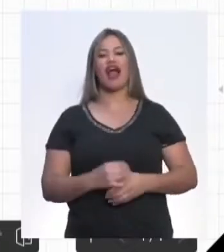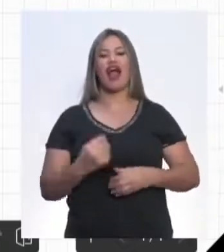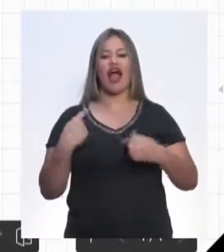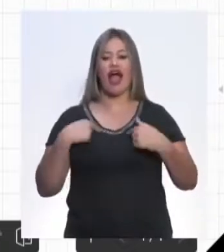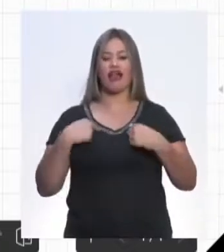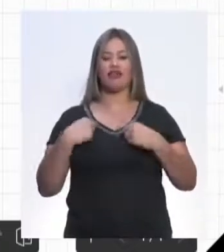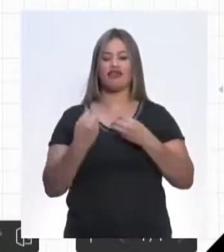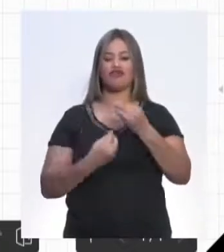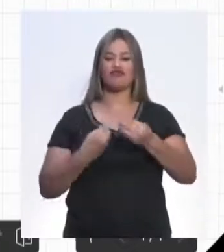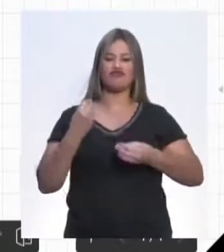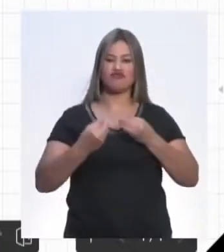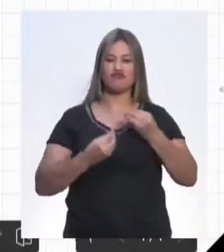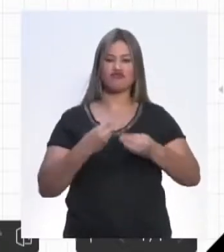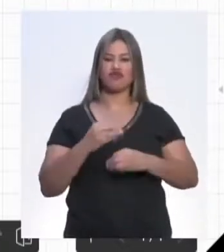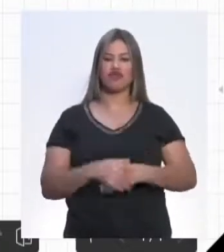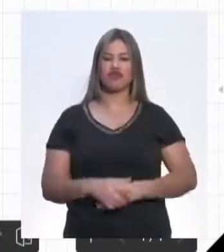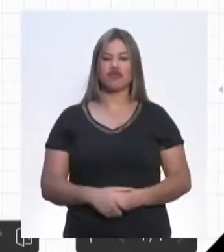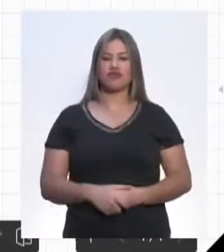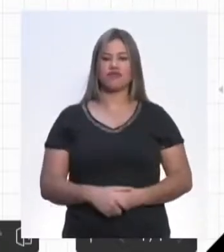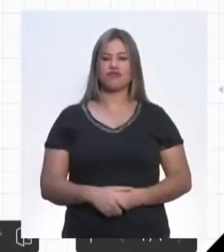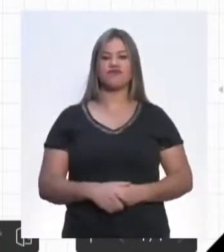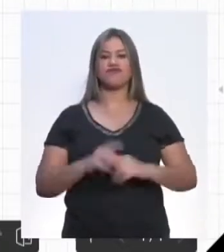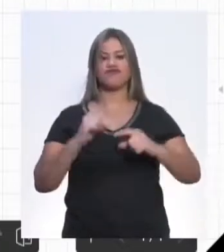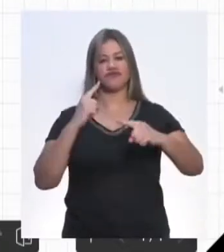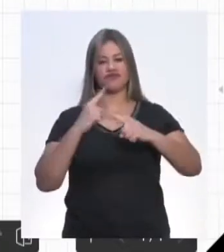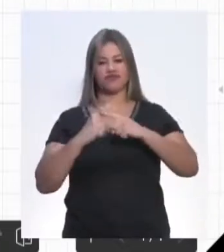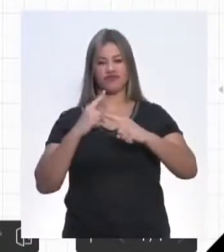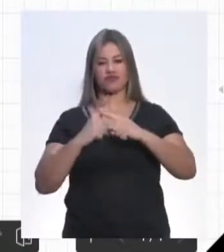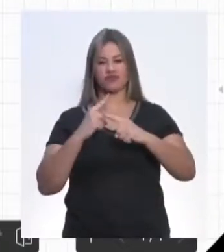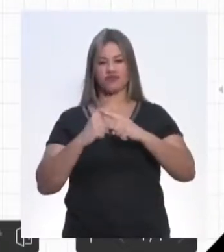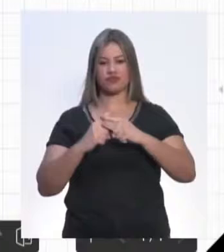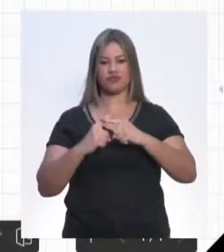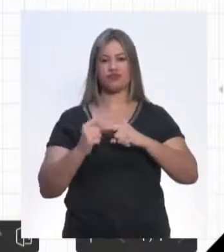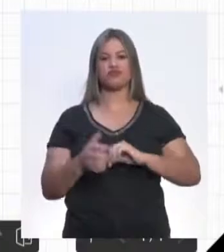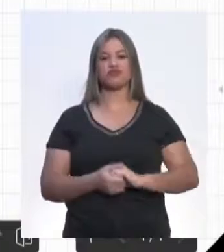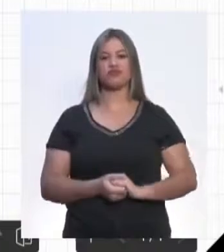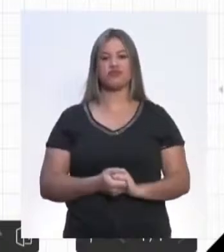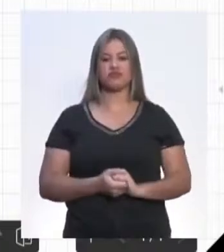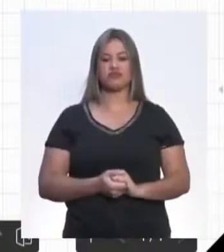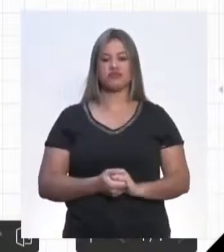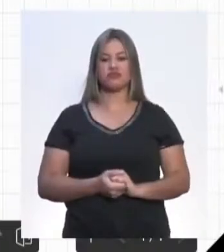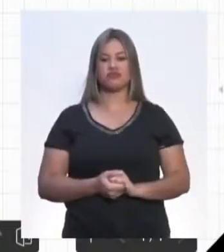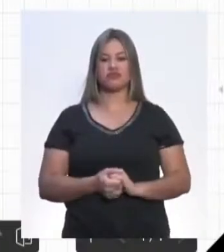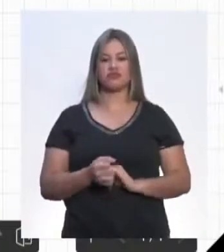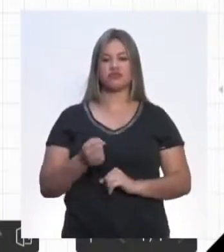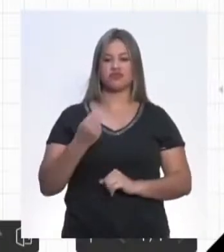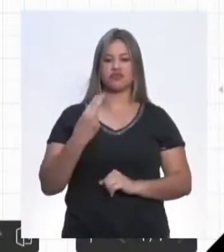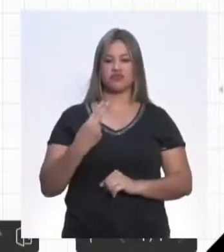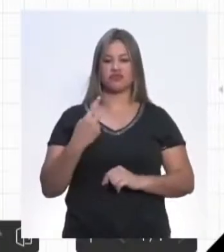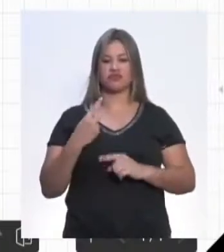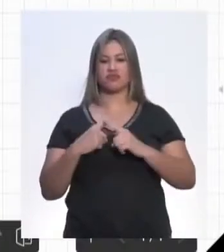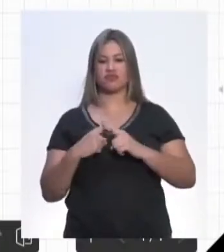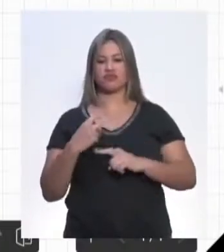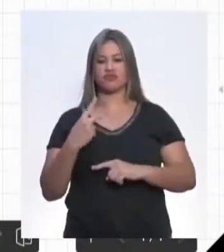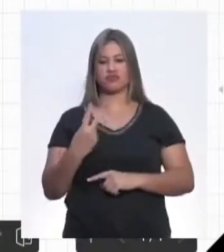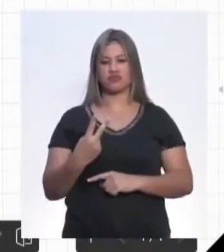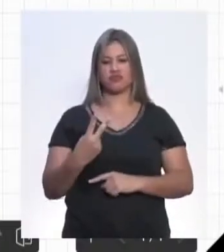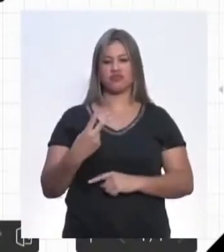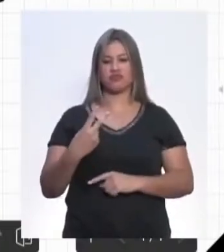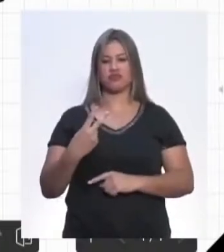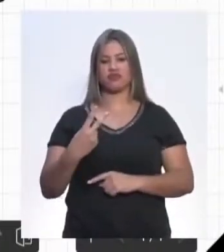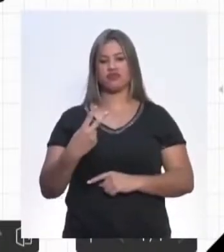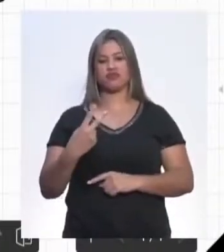com a coluna? Eu multiplico, né? Então, essa regrinha aqui, ó, agora eu vou multiplicar. Eu tenho 2 vezes